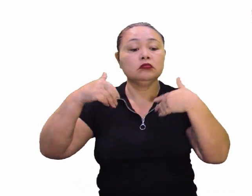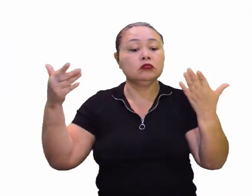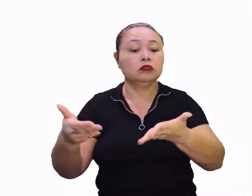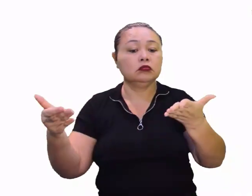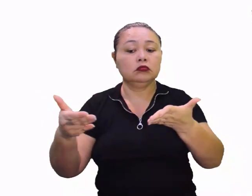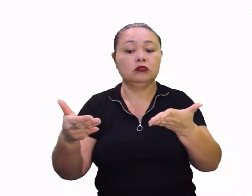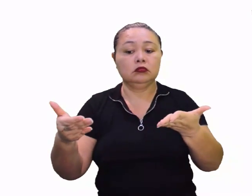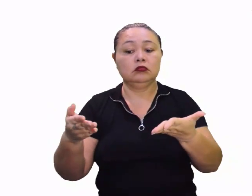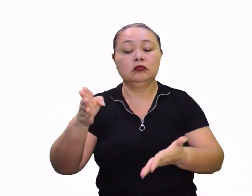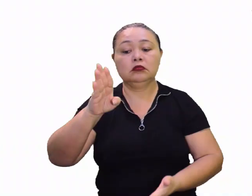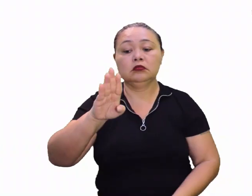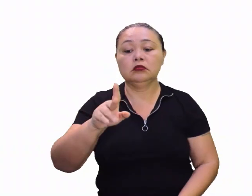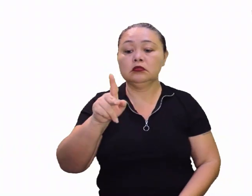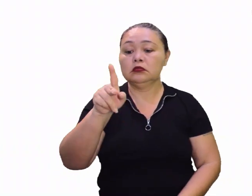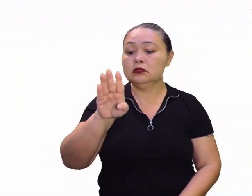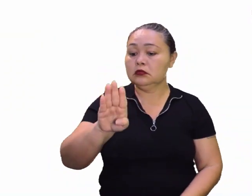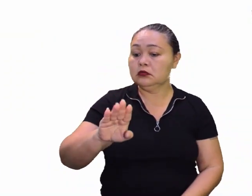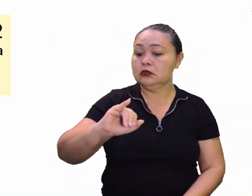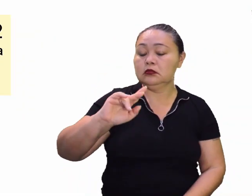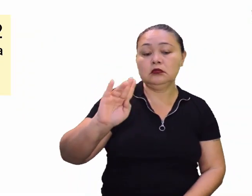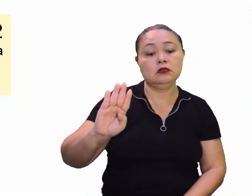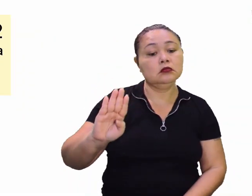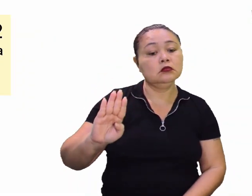Atualmente, o PIB da Índia